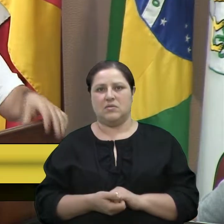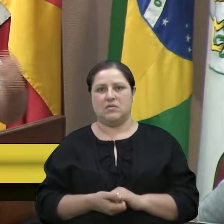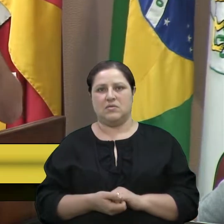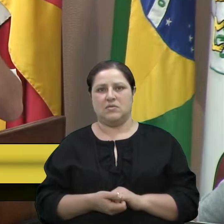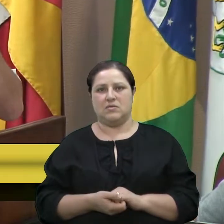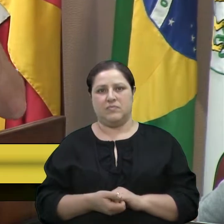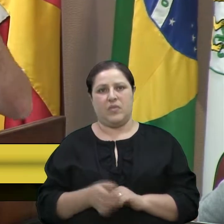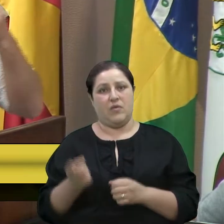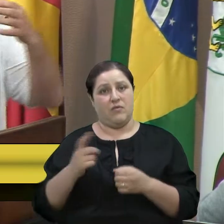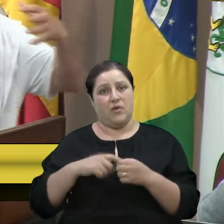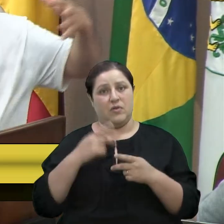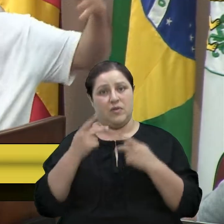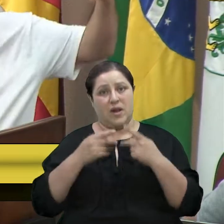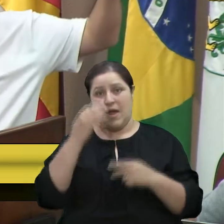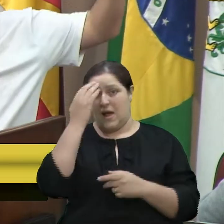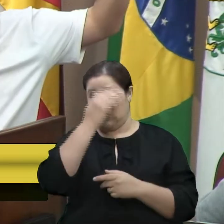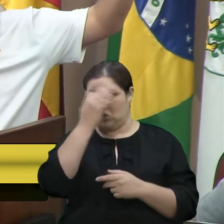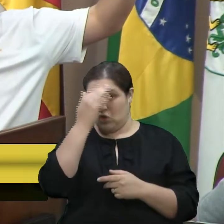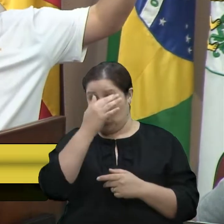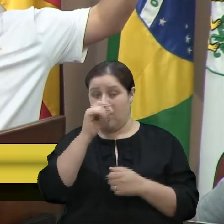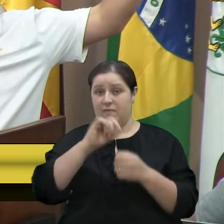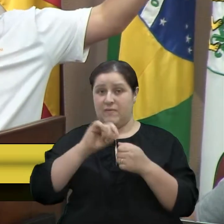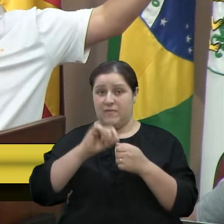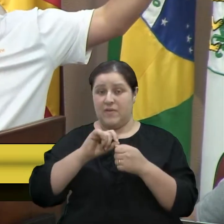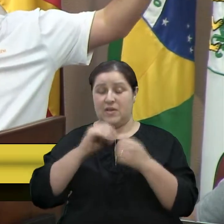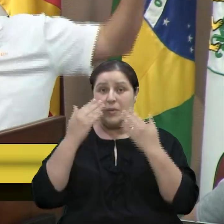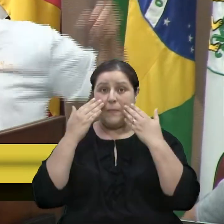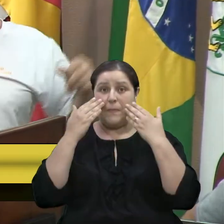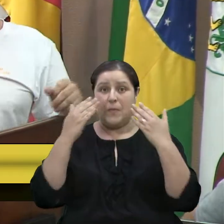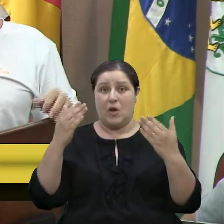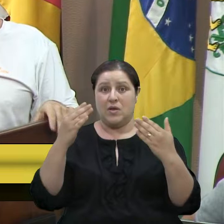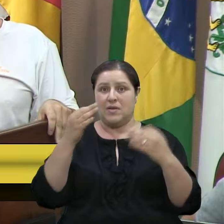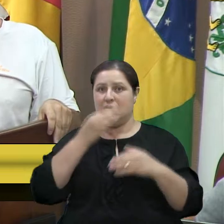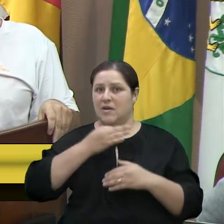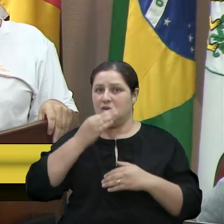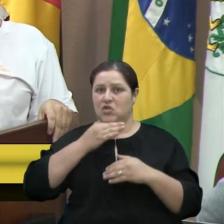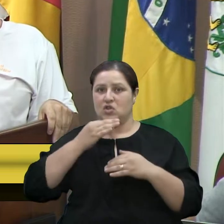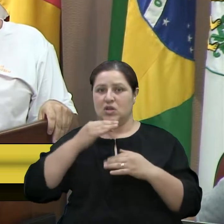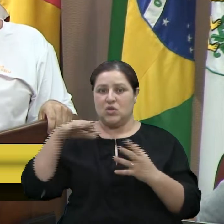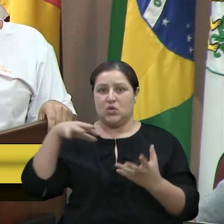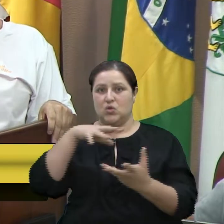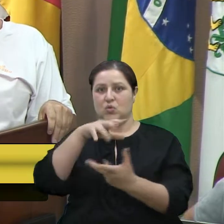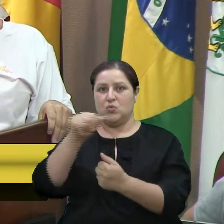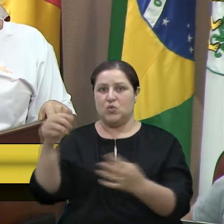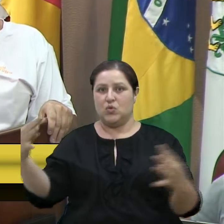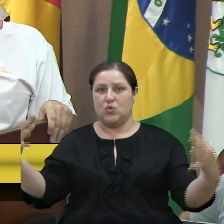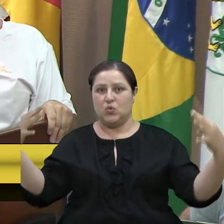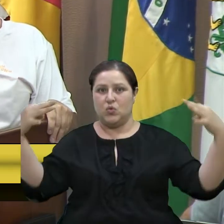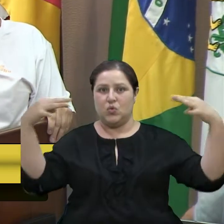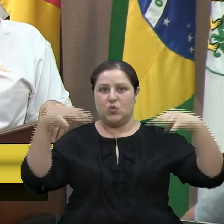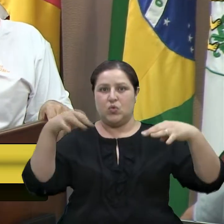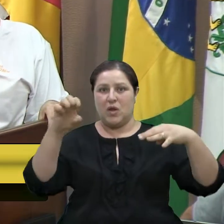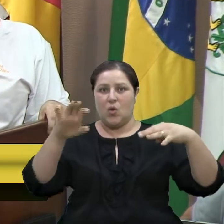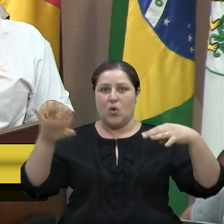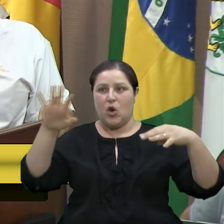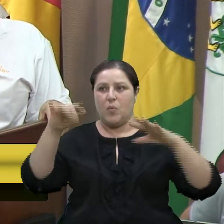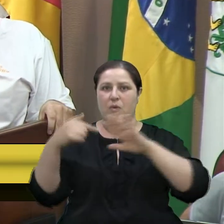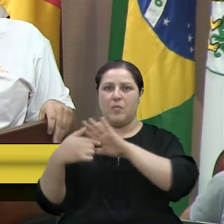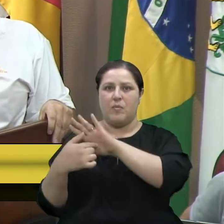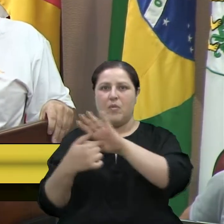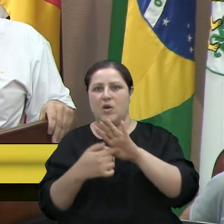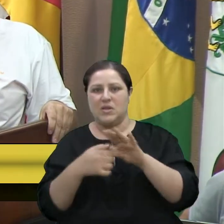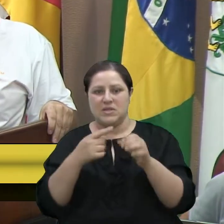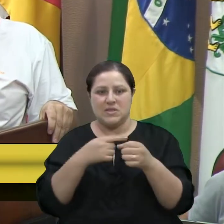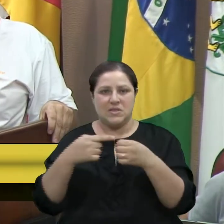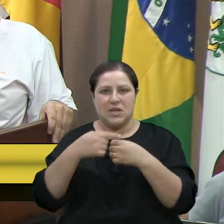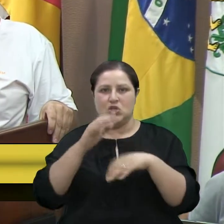E eu volto a dizer, o Adiló que botou Caxias do Sul na vitrine mundial. Nós aparecemos na Europa, uma das cidades mais limpas